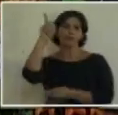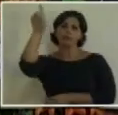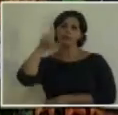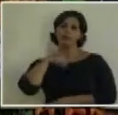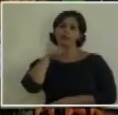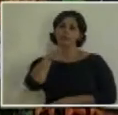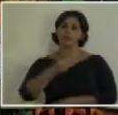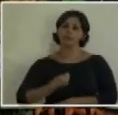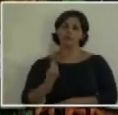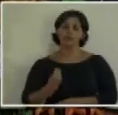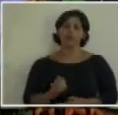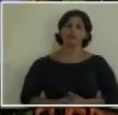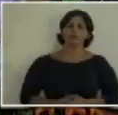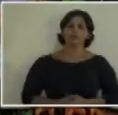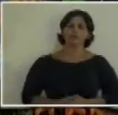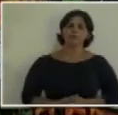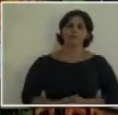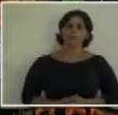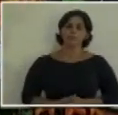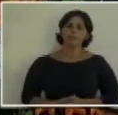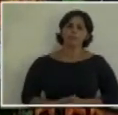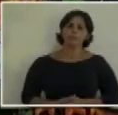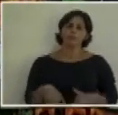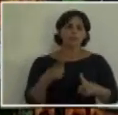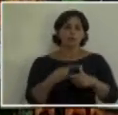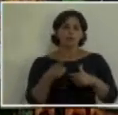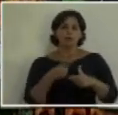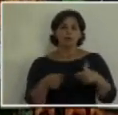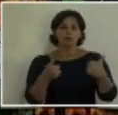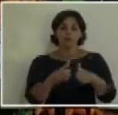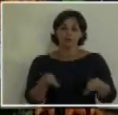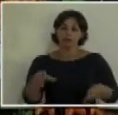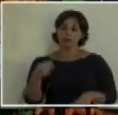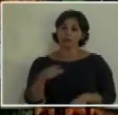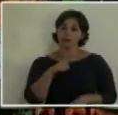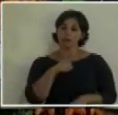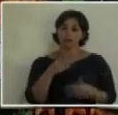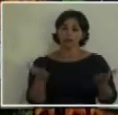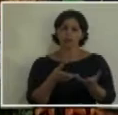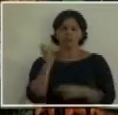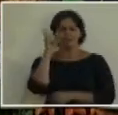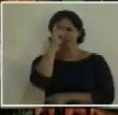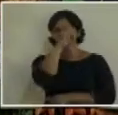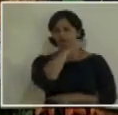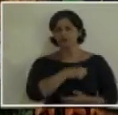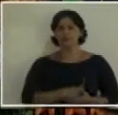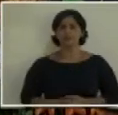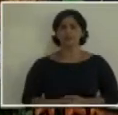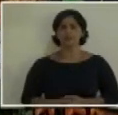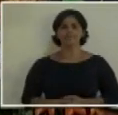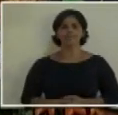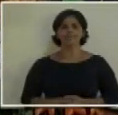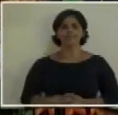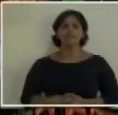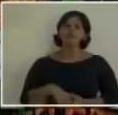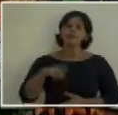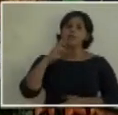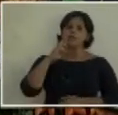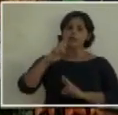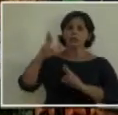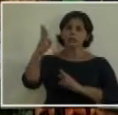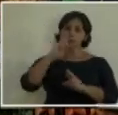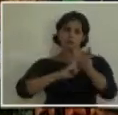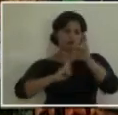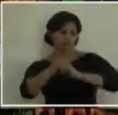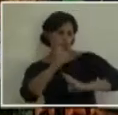são as atitudes certas que eu devo tomar? Eu venho aqui hoje com uma palavra de Deus para